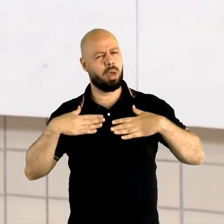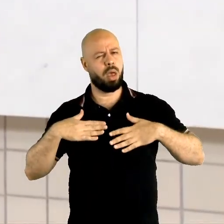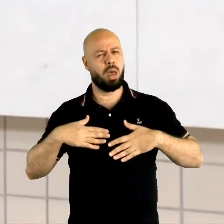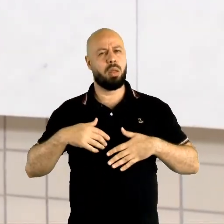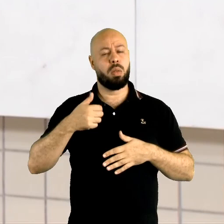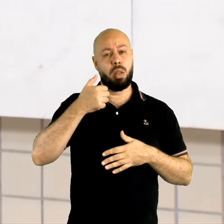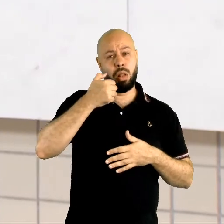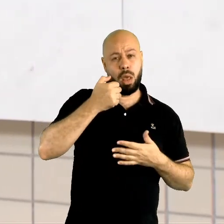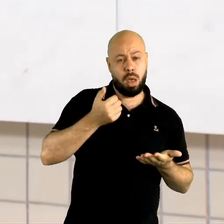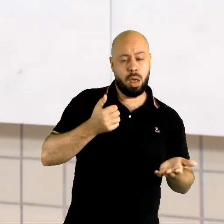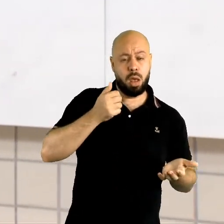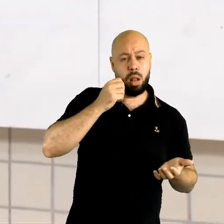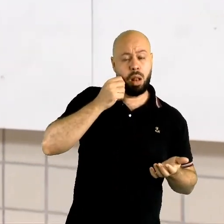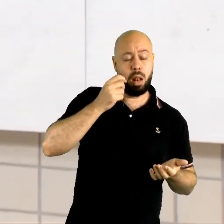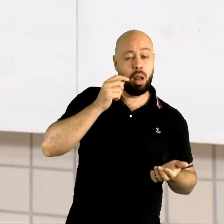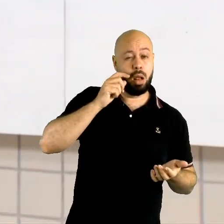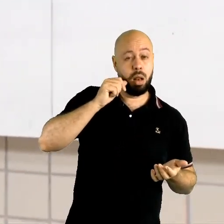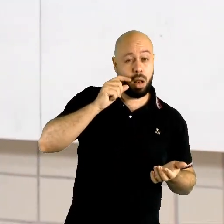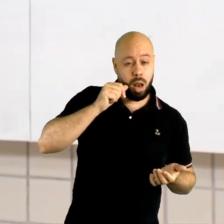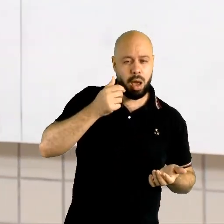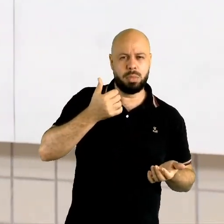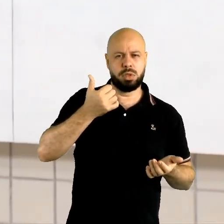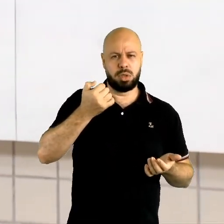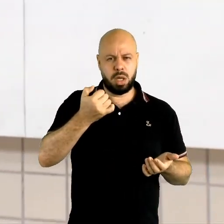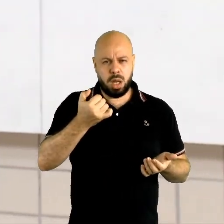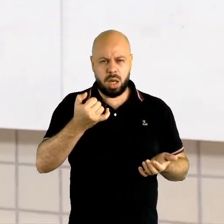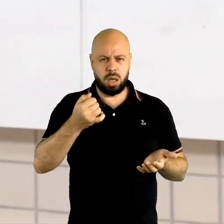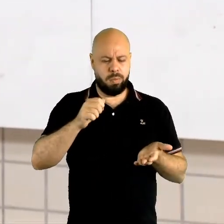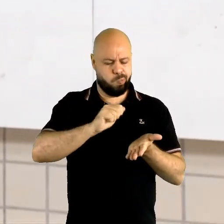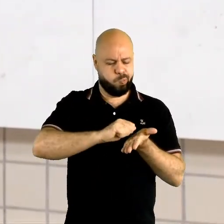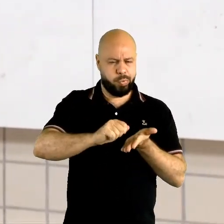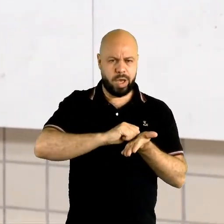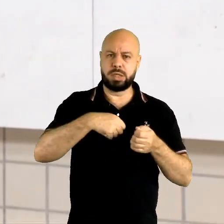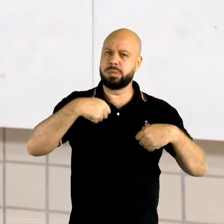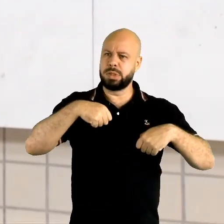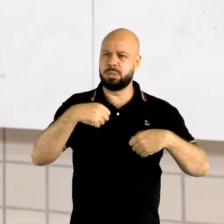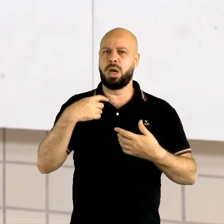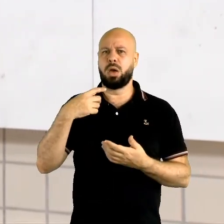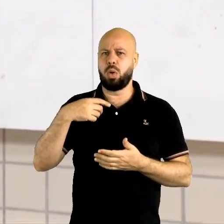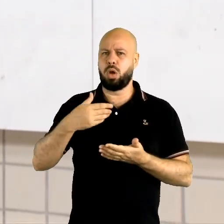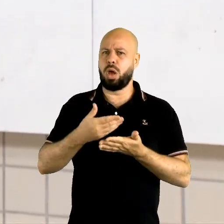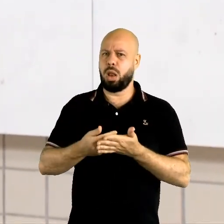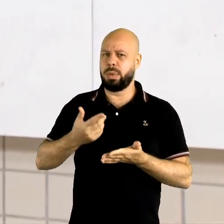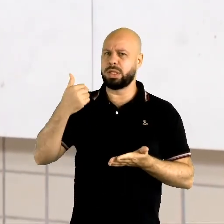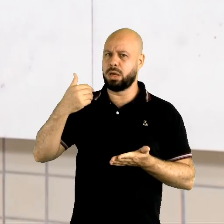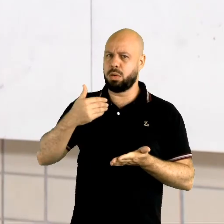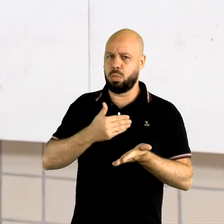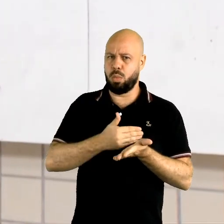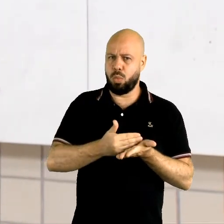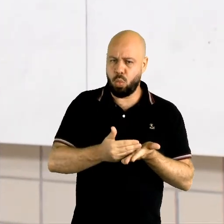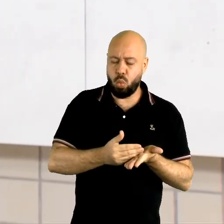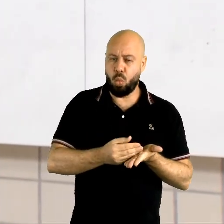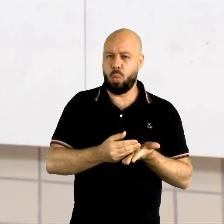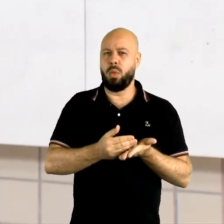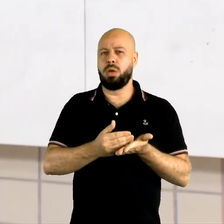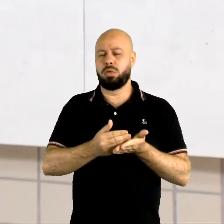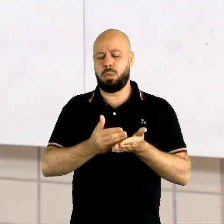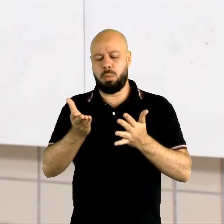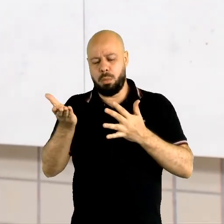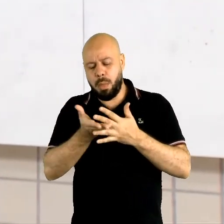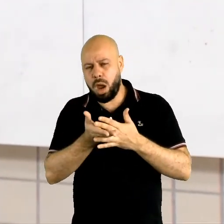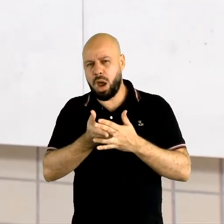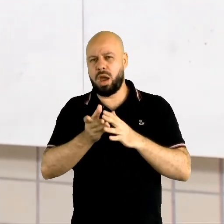são passos. Igual na aula passada que eu dei os passos, início, meio e fim,